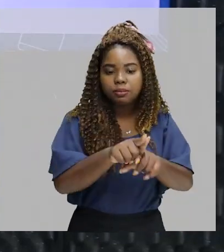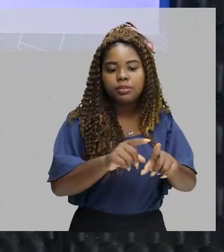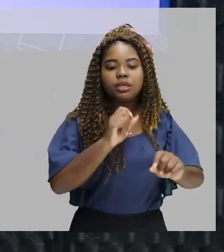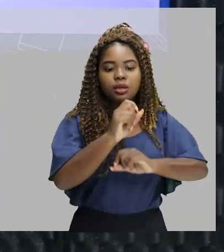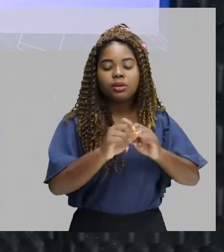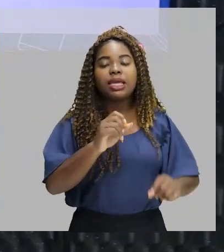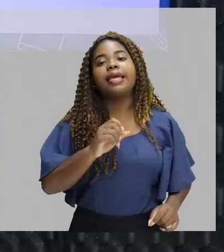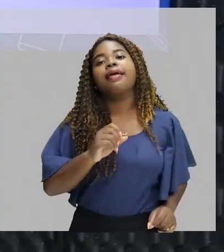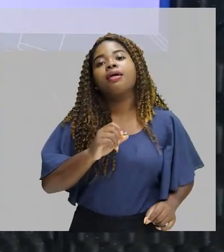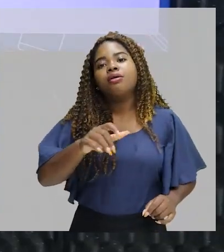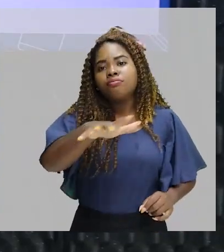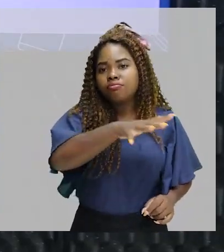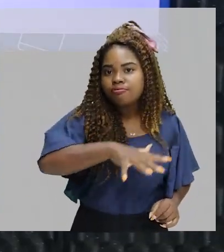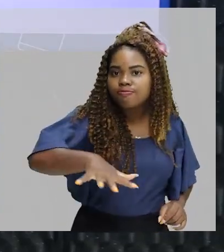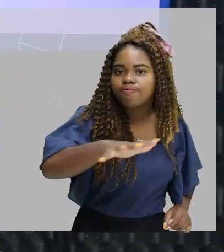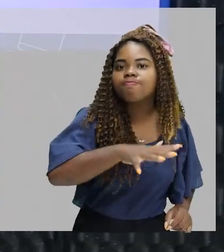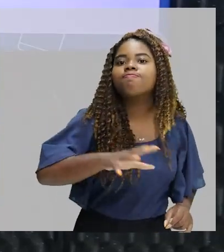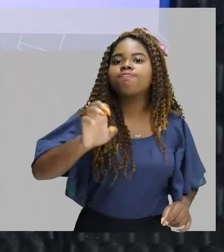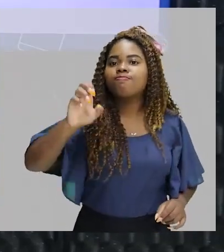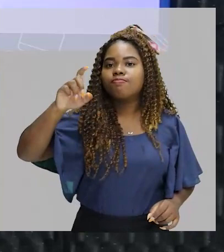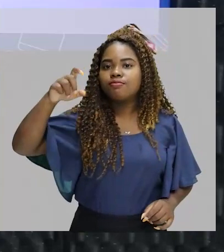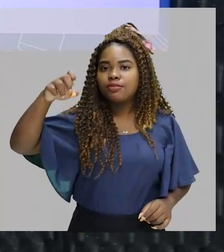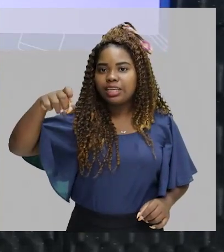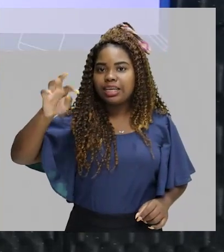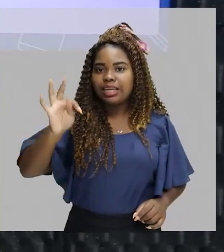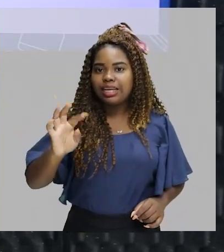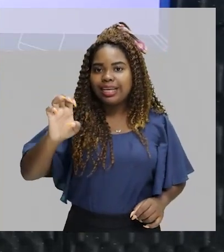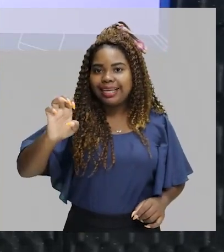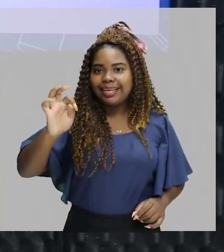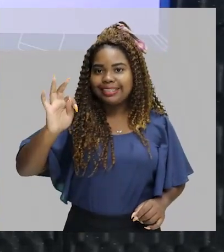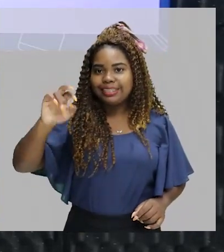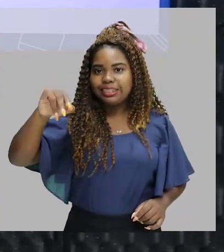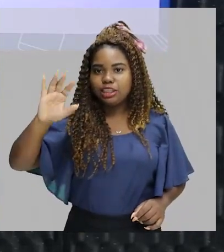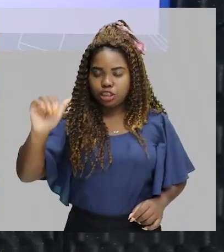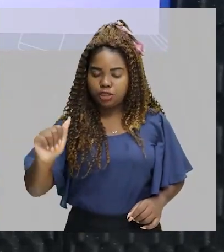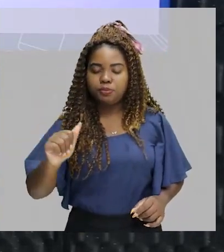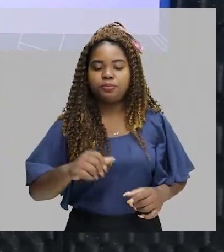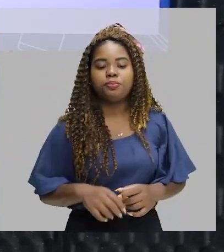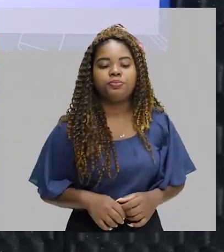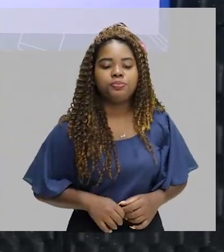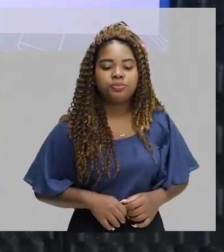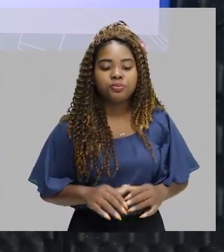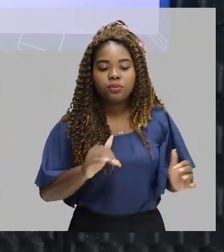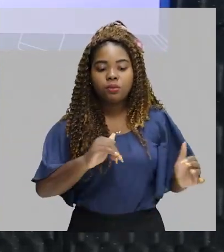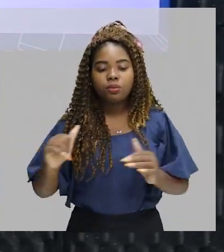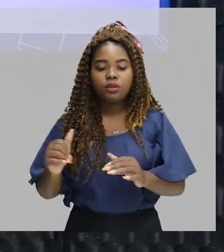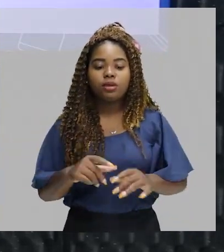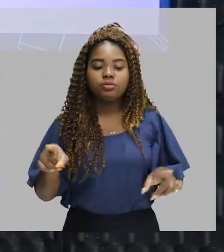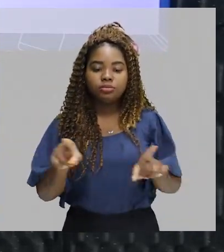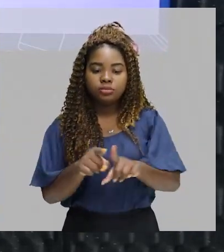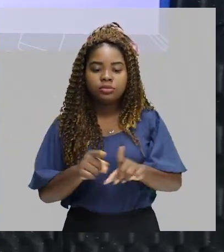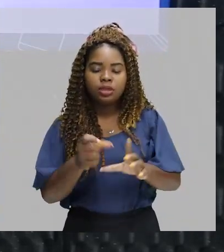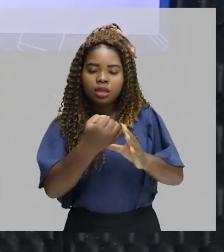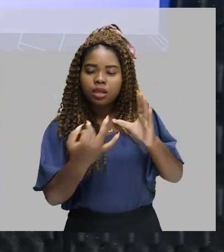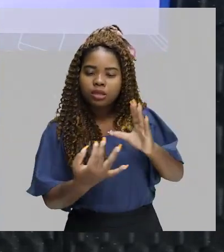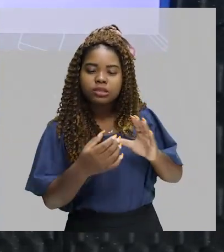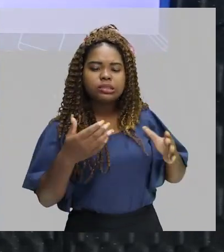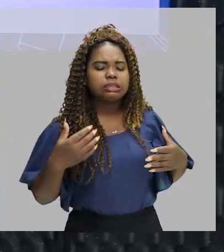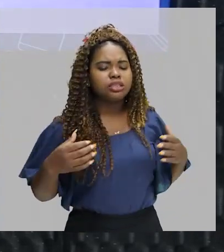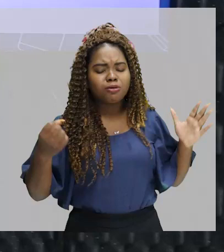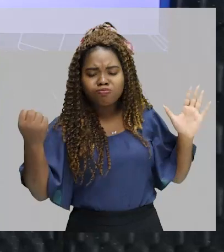ideia de etnia e a ideia de identidade coletiva. Trata-se, portanto, a etnia de características tão